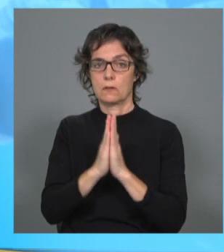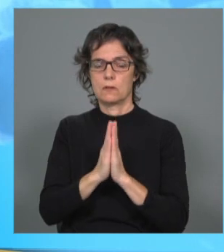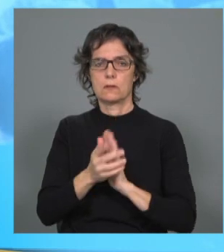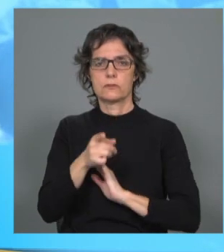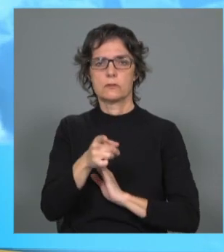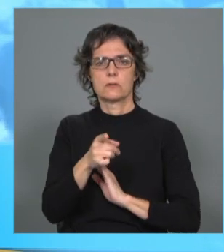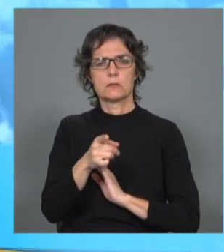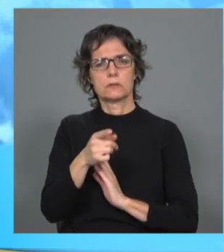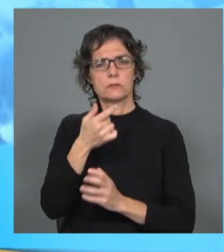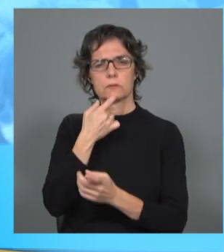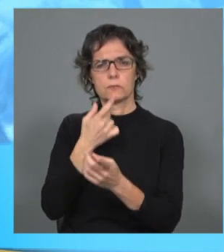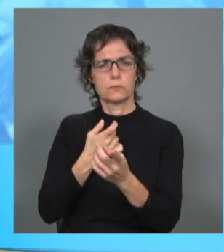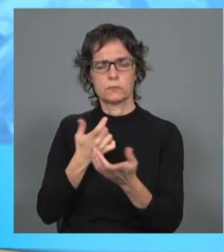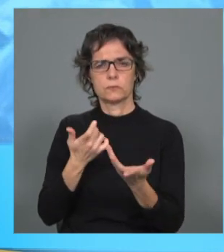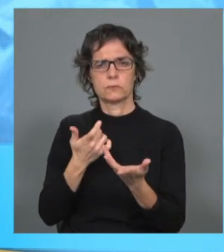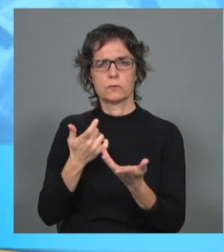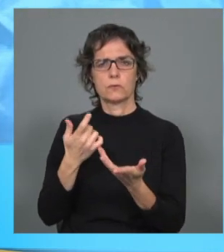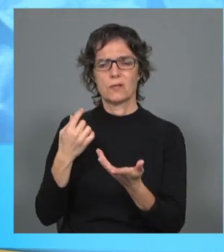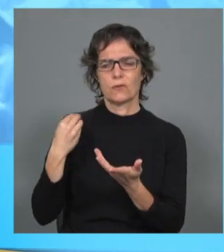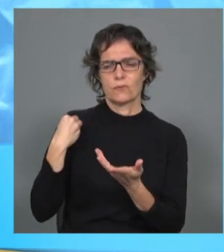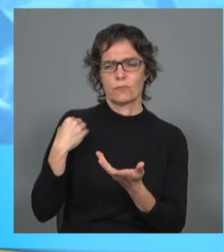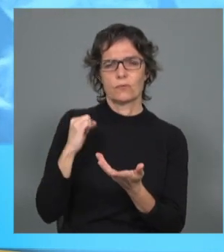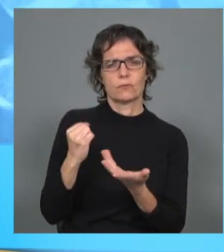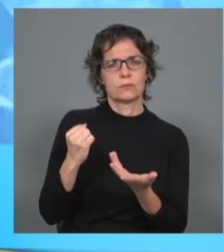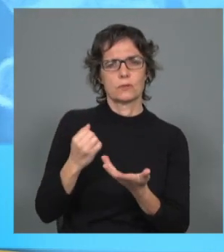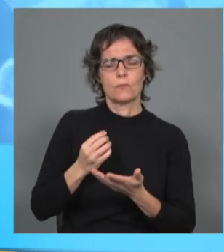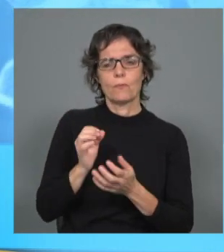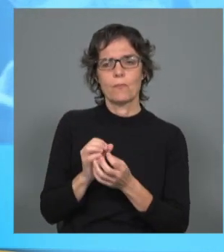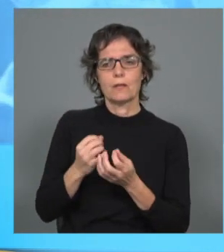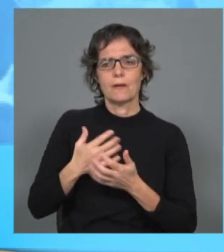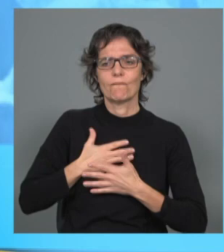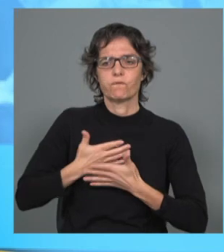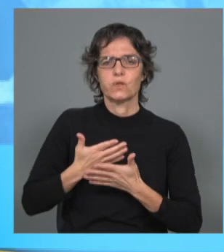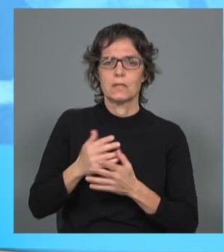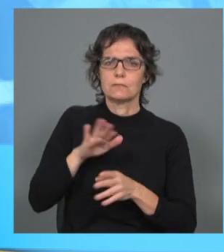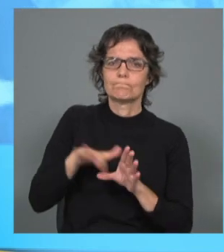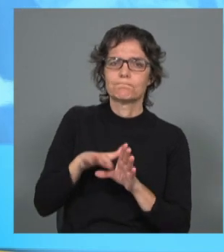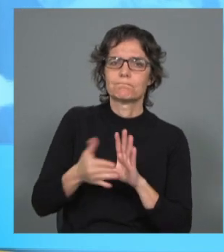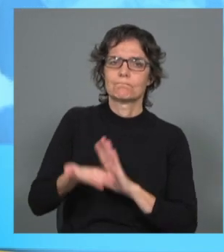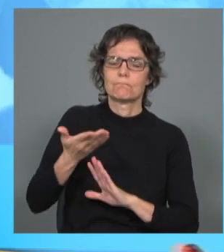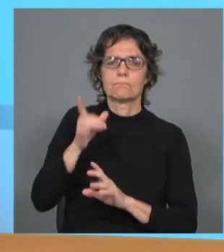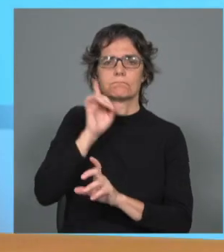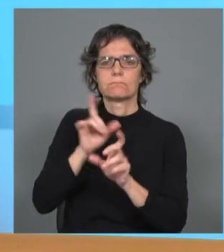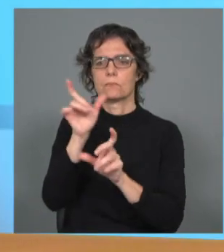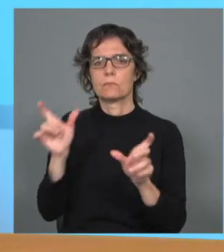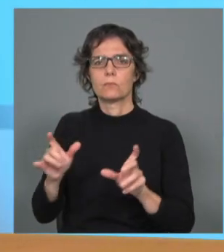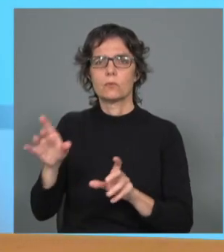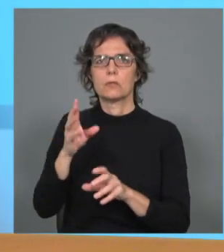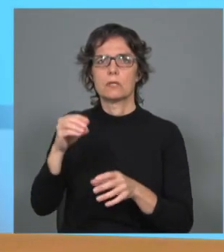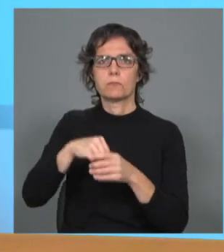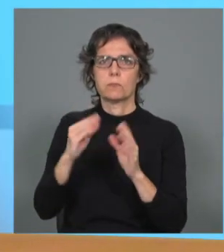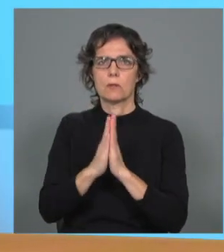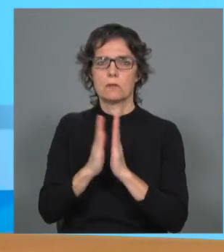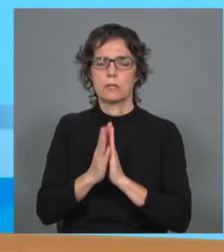essa convocação para dar o seu contributo à participação das mulheres na Igreja? Boa tarde, Paulo. Obrigada por